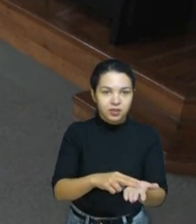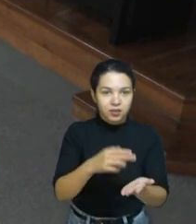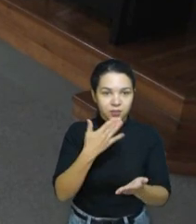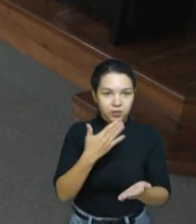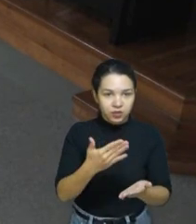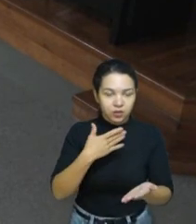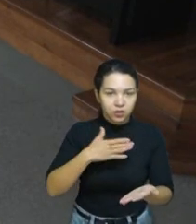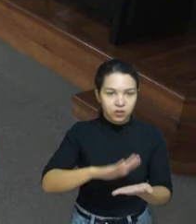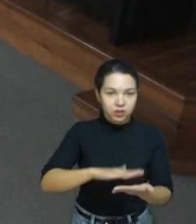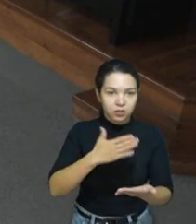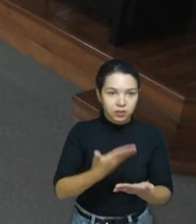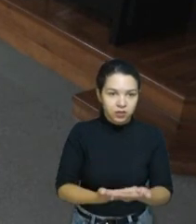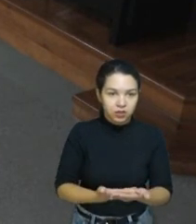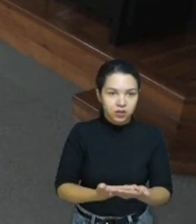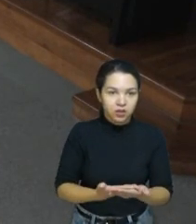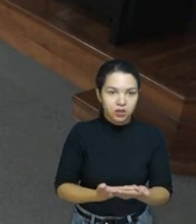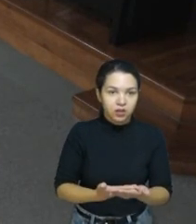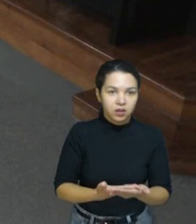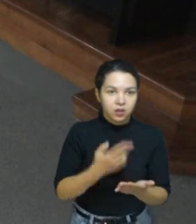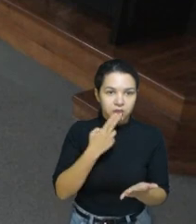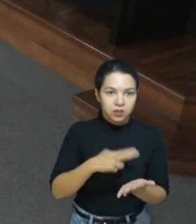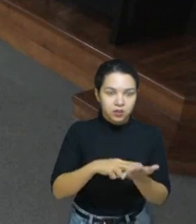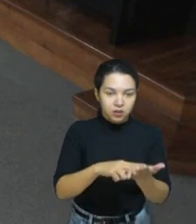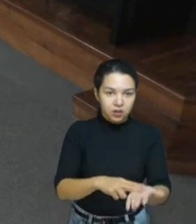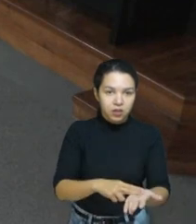interpretar a carta dele.